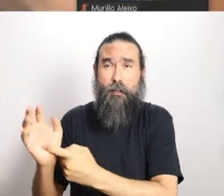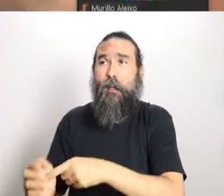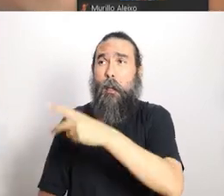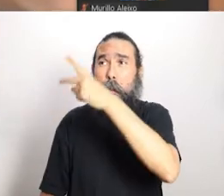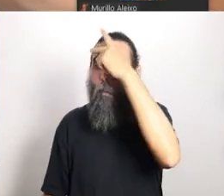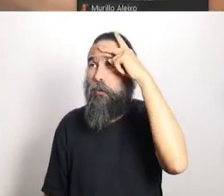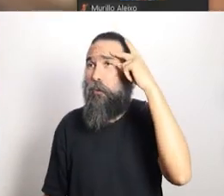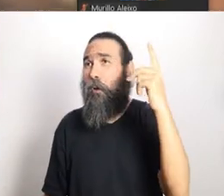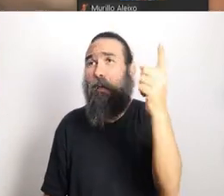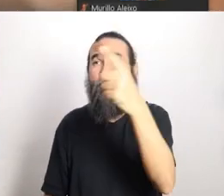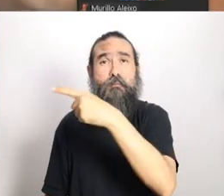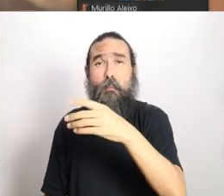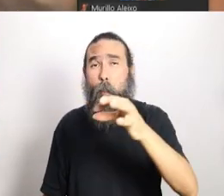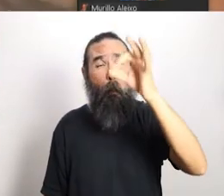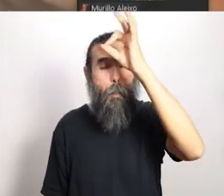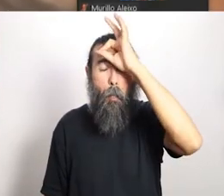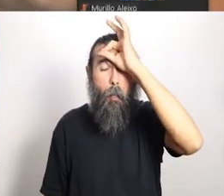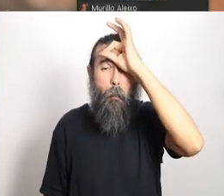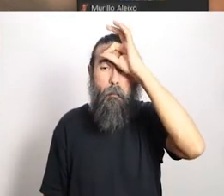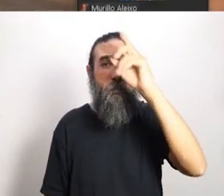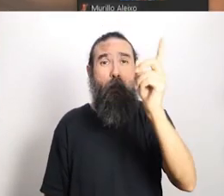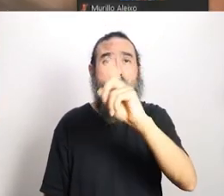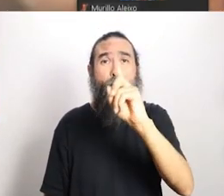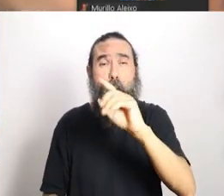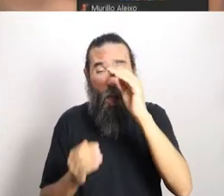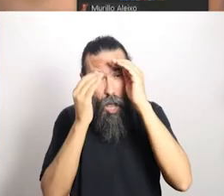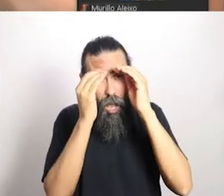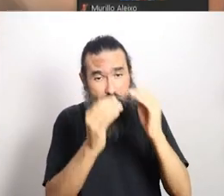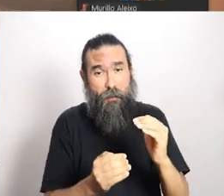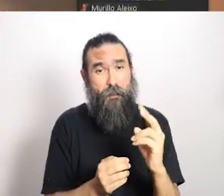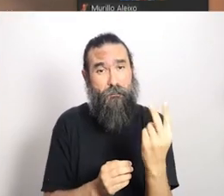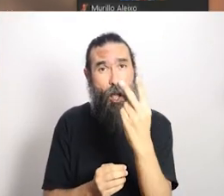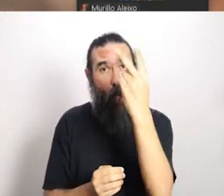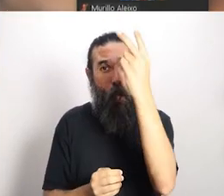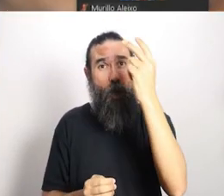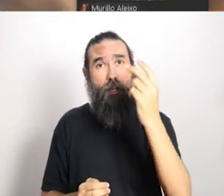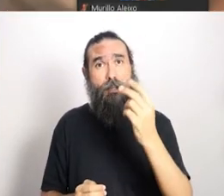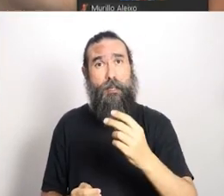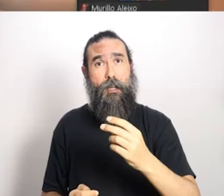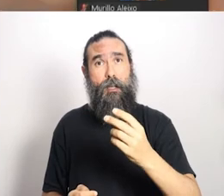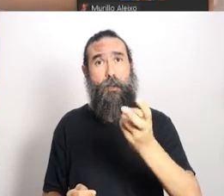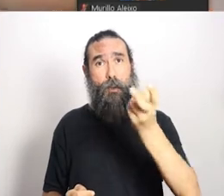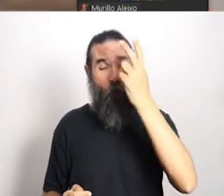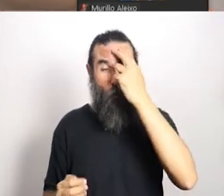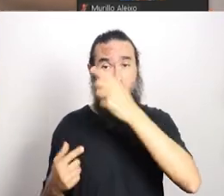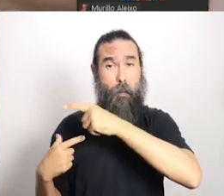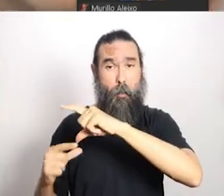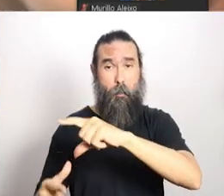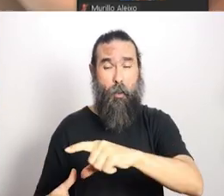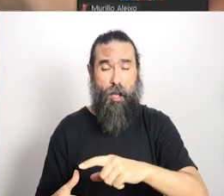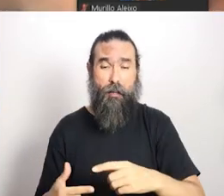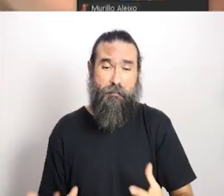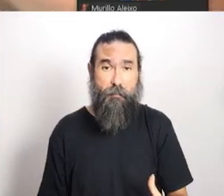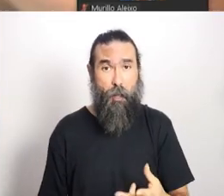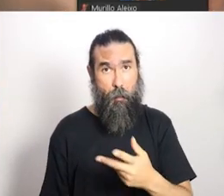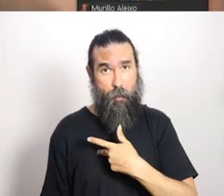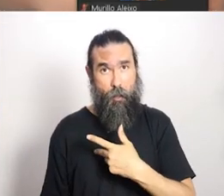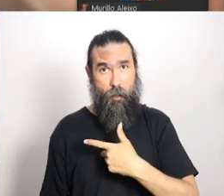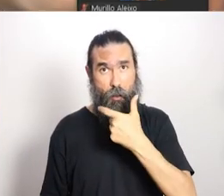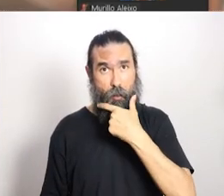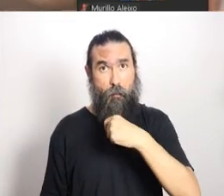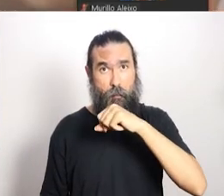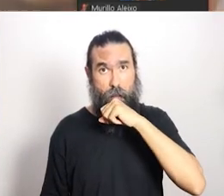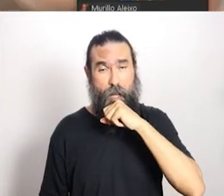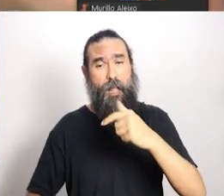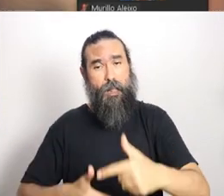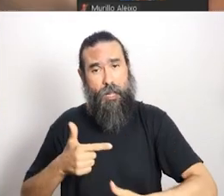lente ainda, né, de valorizar a cultura popular, porque meu pai trabalha todo o